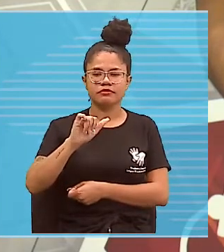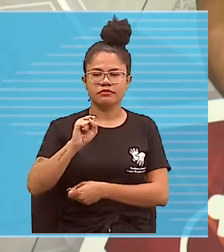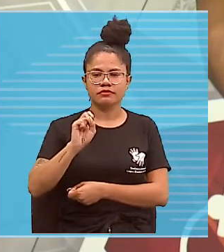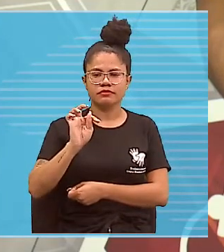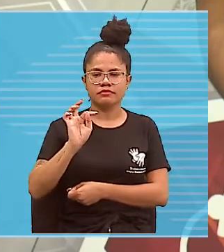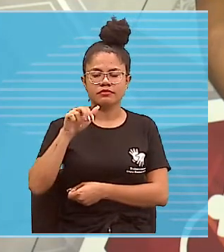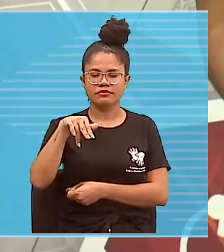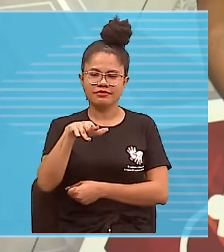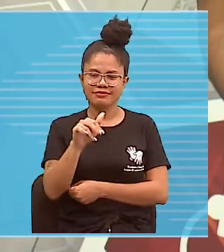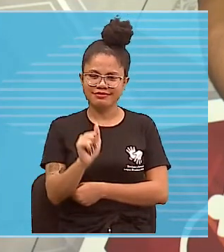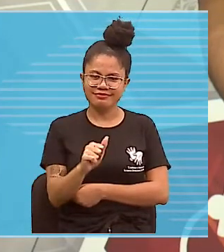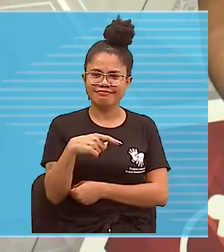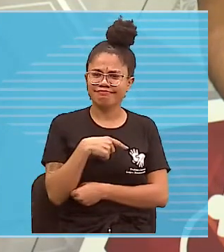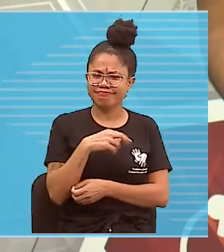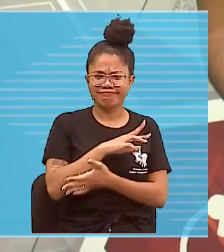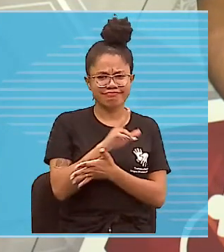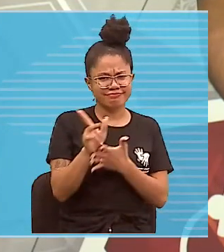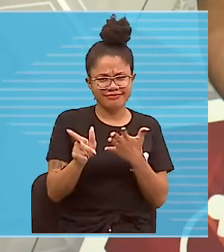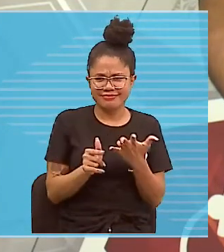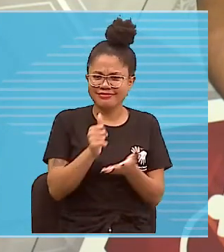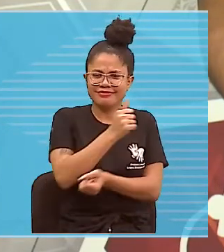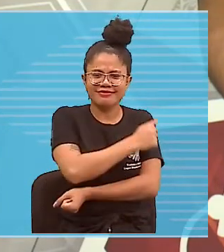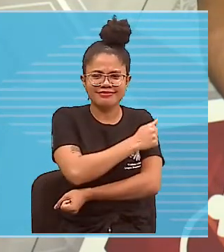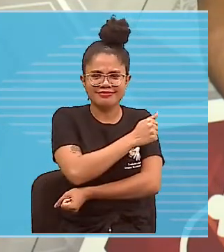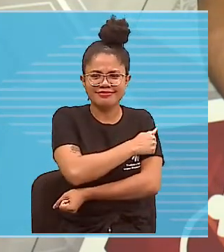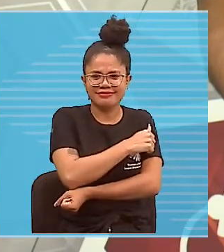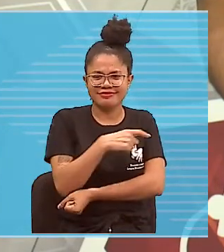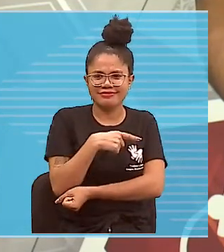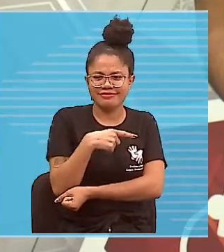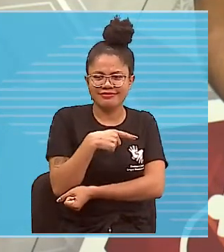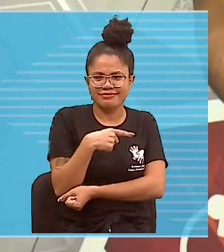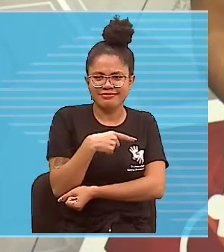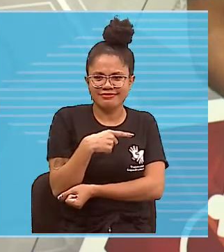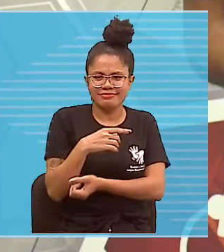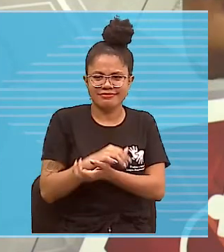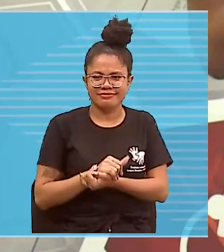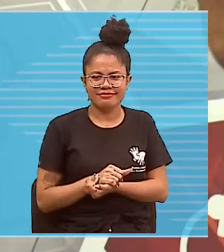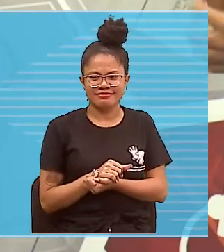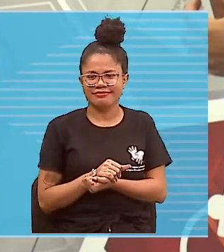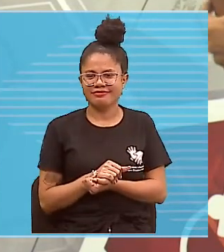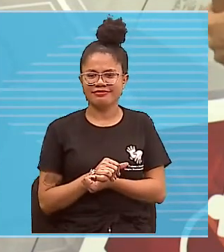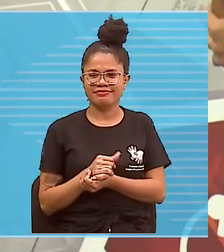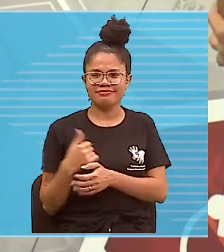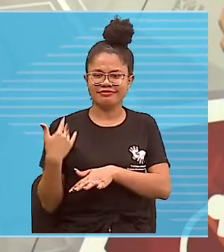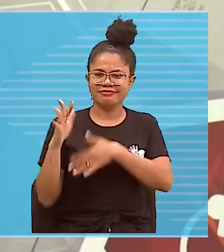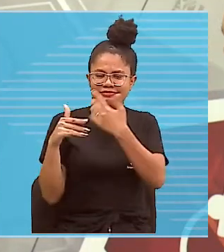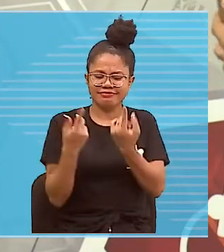A gente fica feliz que é uma escola cheia de possibilidades artísticas, né? A gente